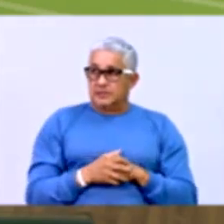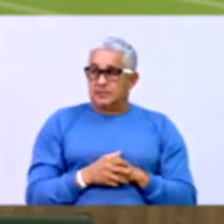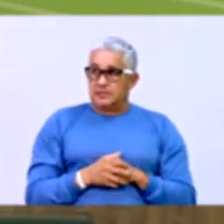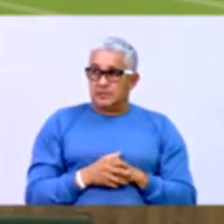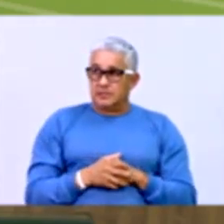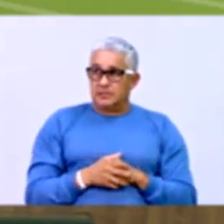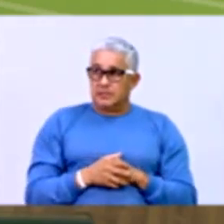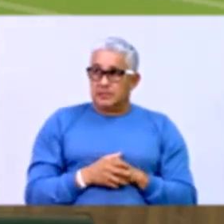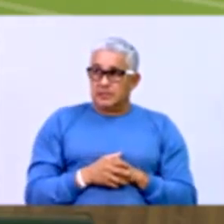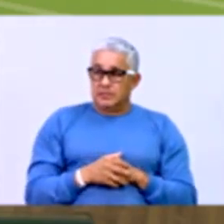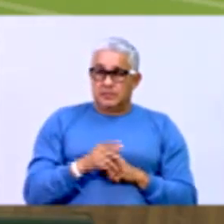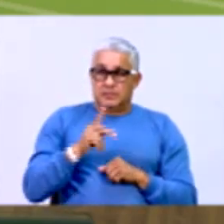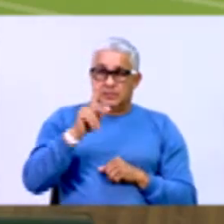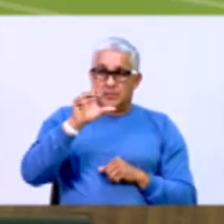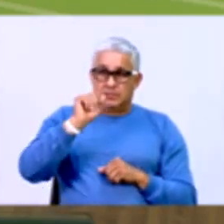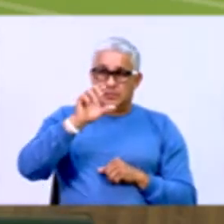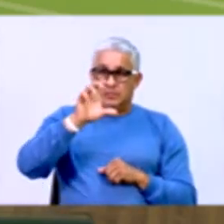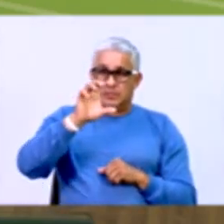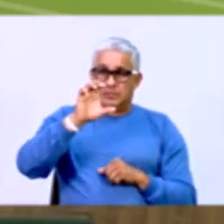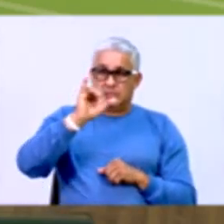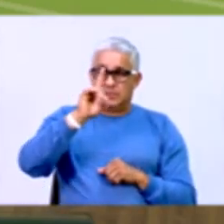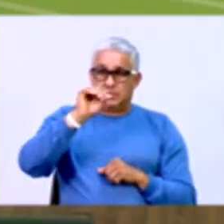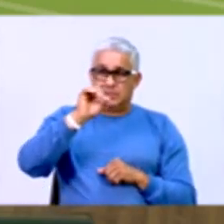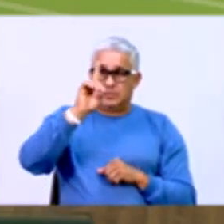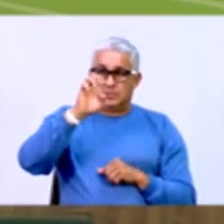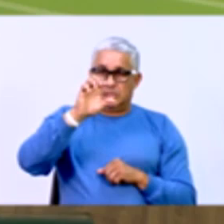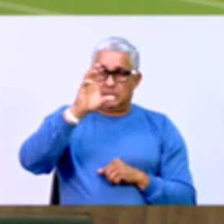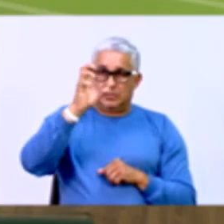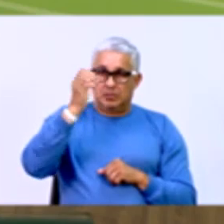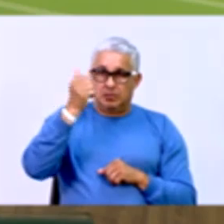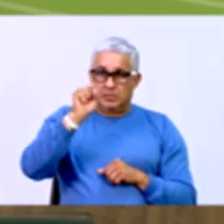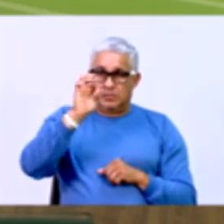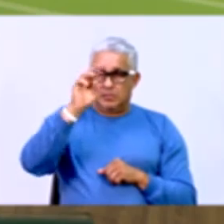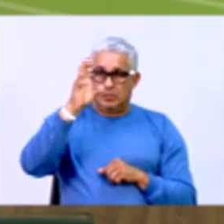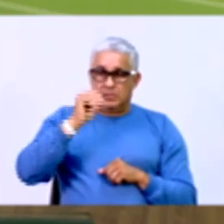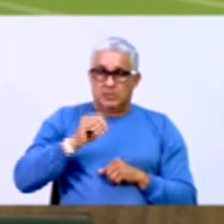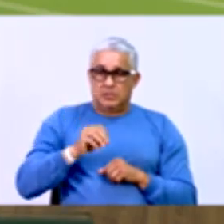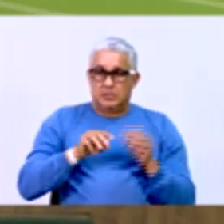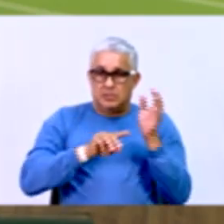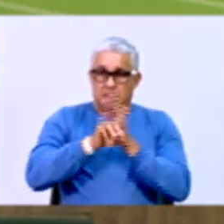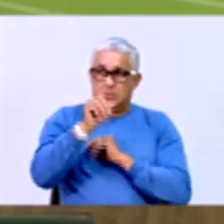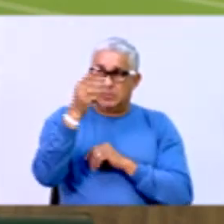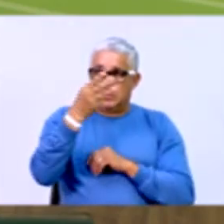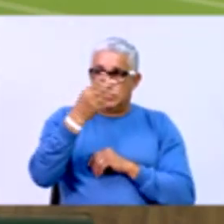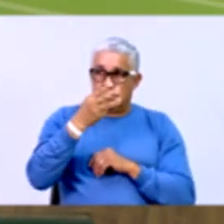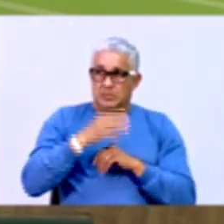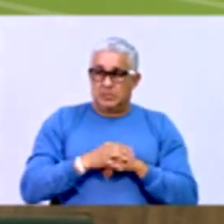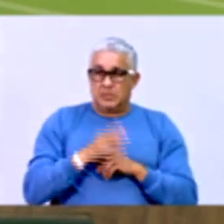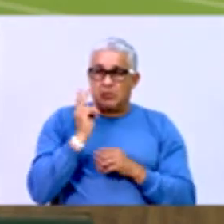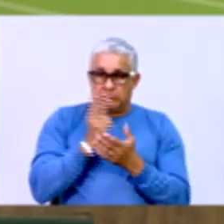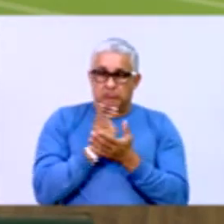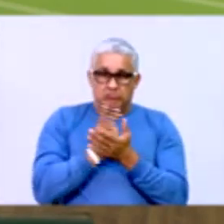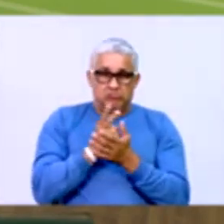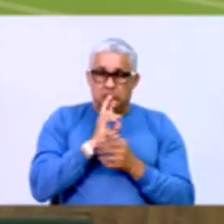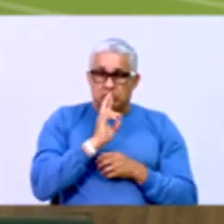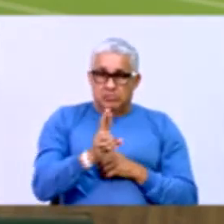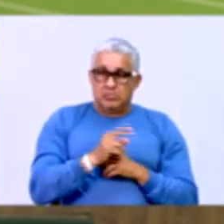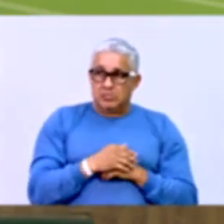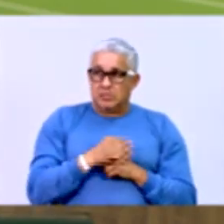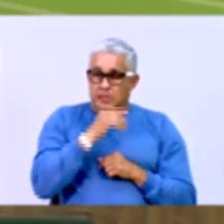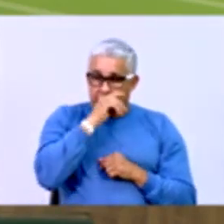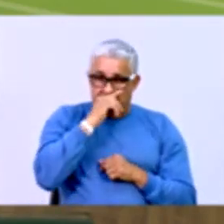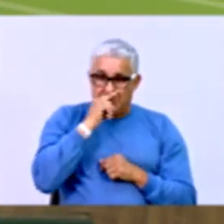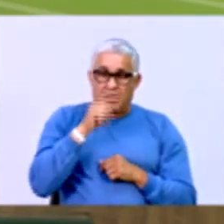Polo de Plácido de Castro, né? Questão 3, planejamento, escolha, a mesma resposta, né? A gente realmente é